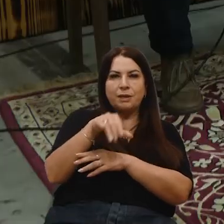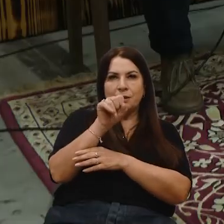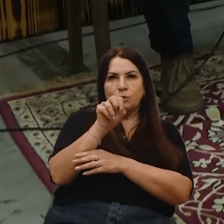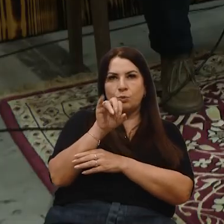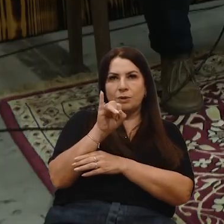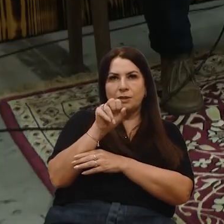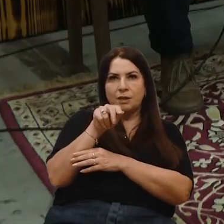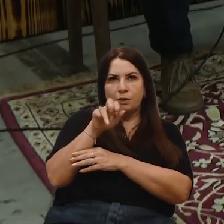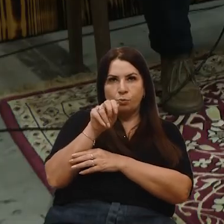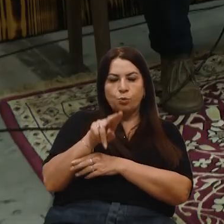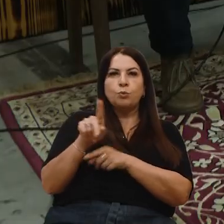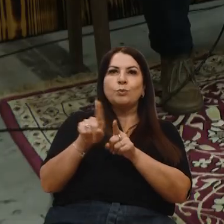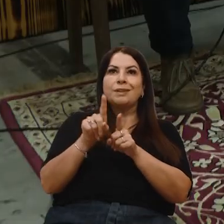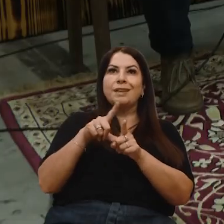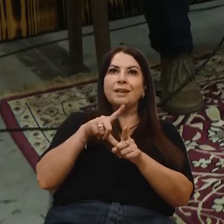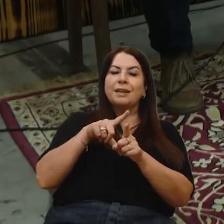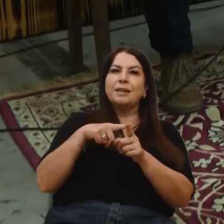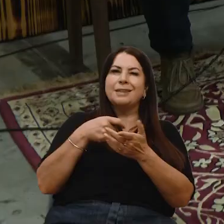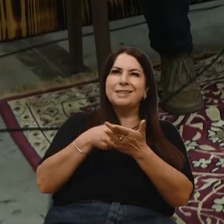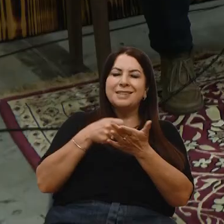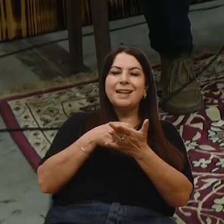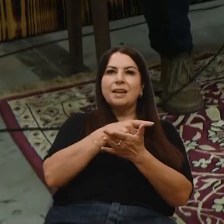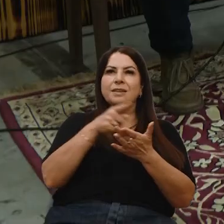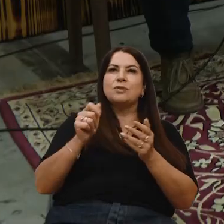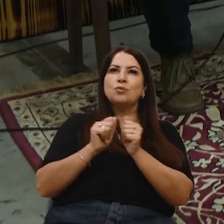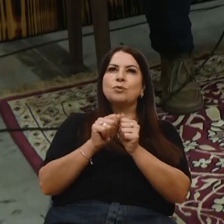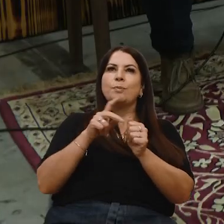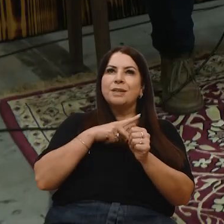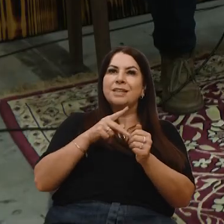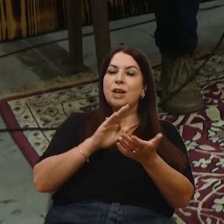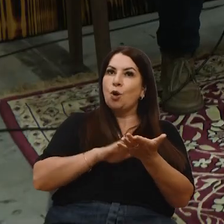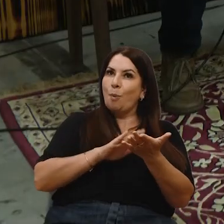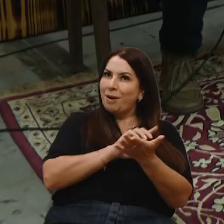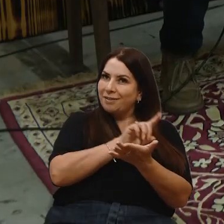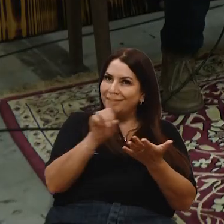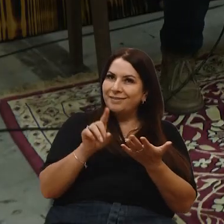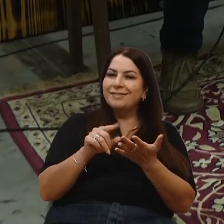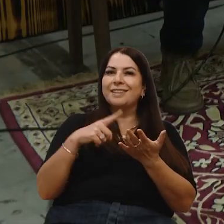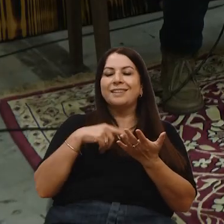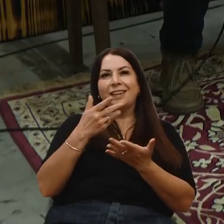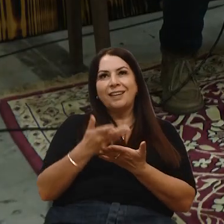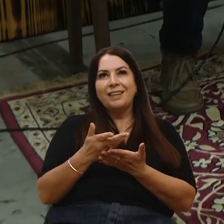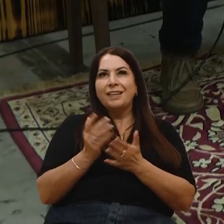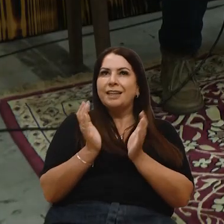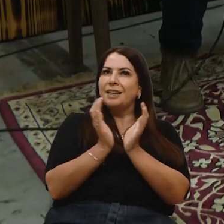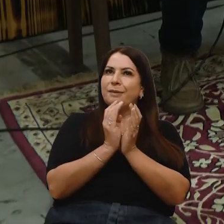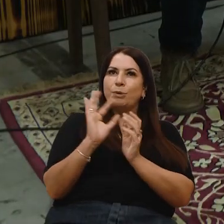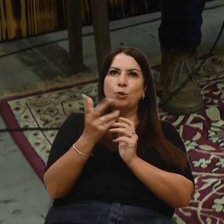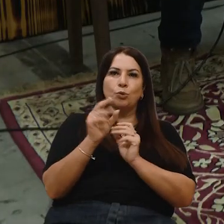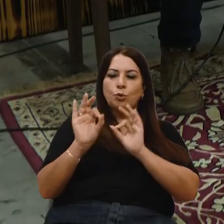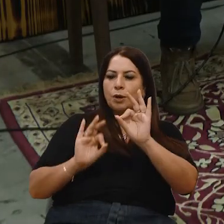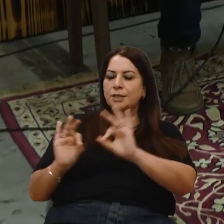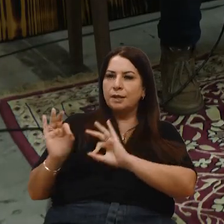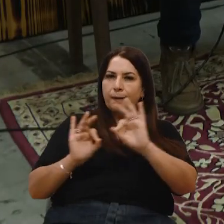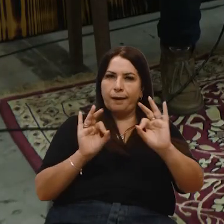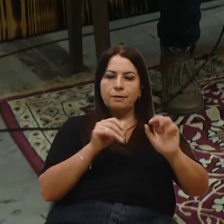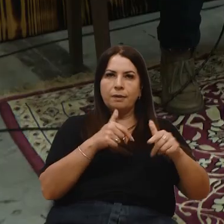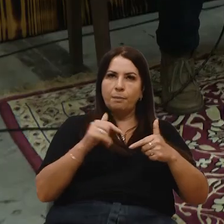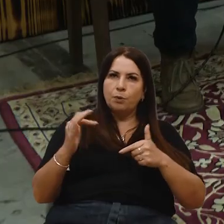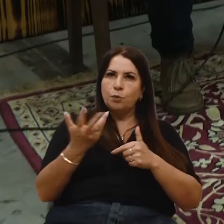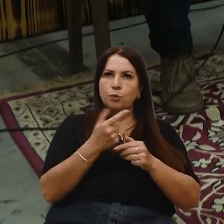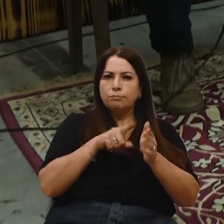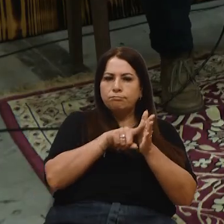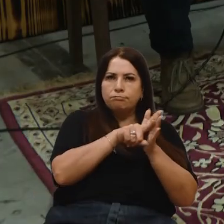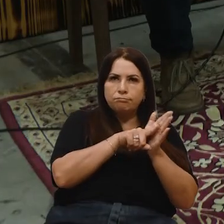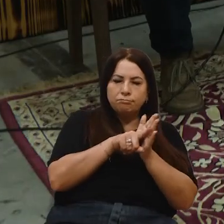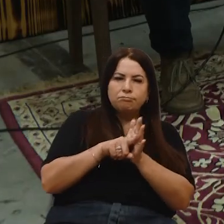na Sinimbu. E que é uma insistência que o presidente teve conosco, uma cobrança muito grande, e nós temos aí a equipe toda escalada já, é um trabalho